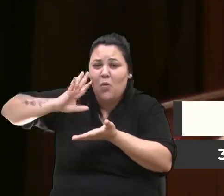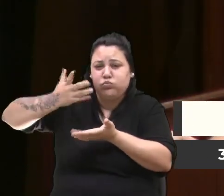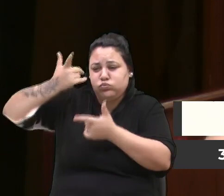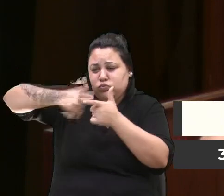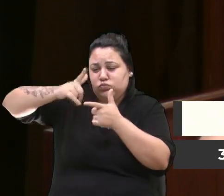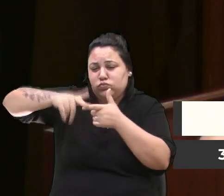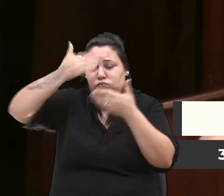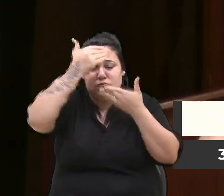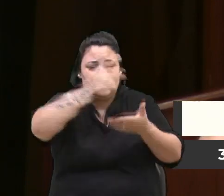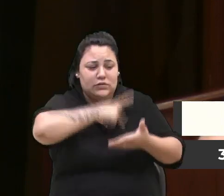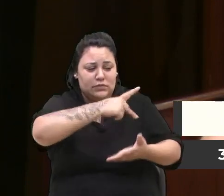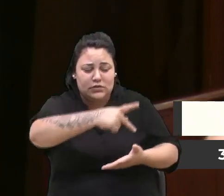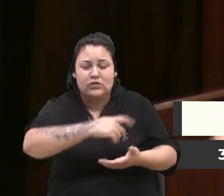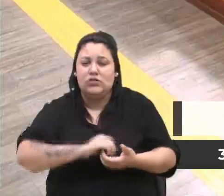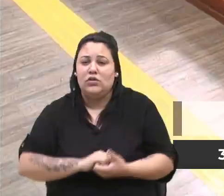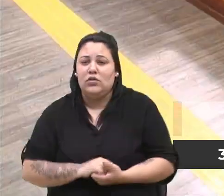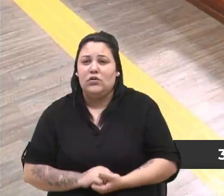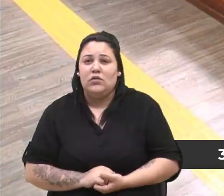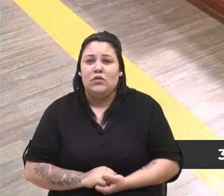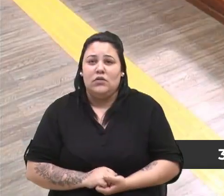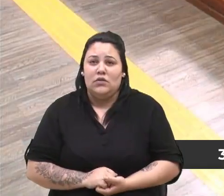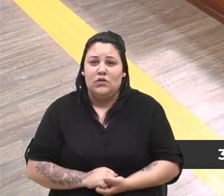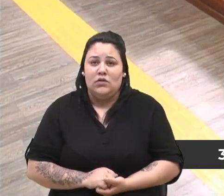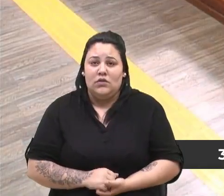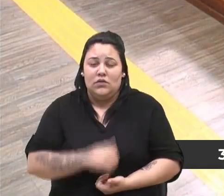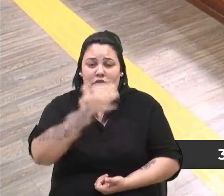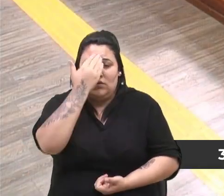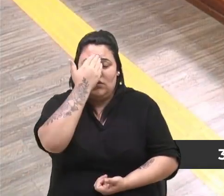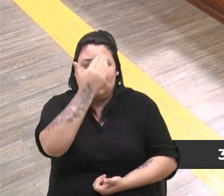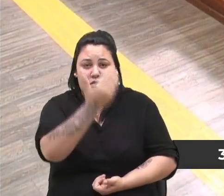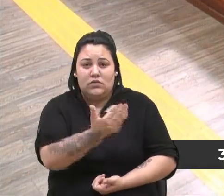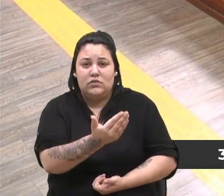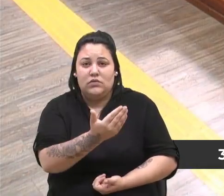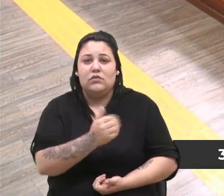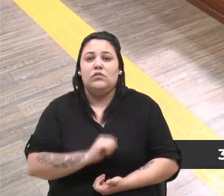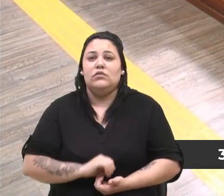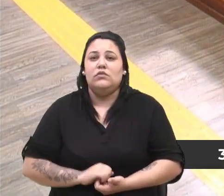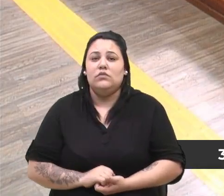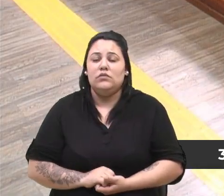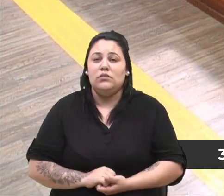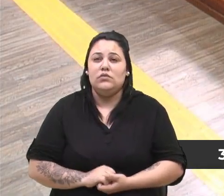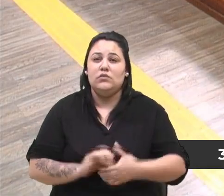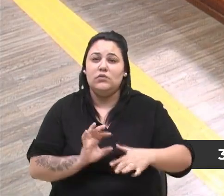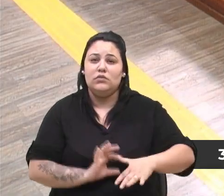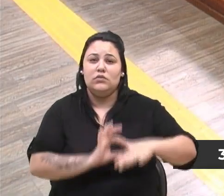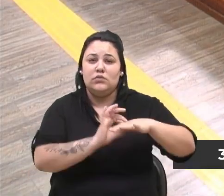Obrigado, senhor presidente. Obrigado. Declaração de líder bancado PDT.